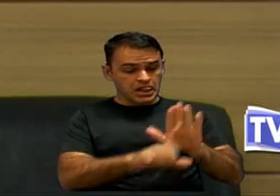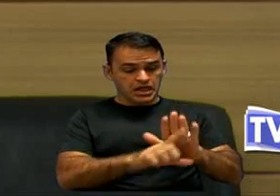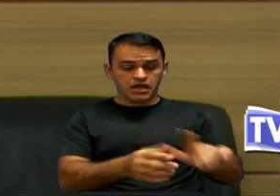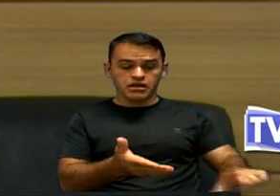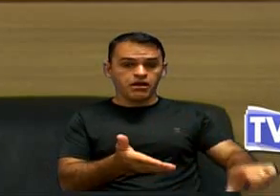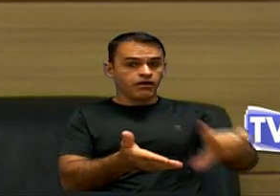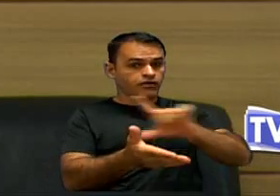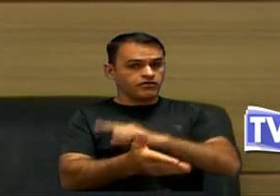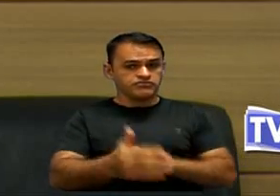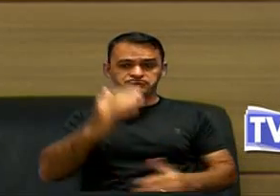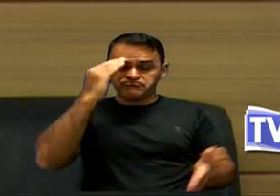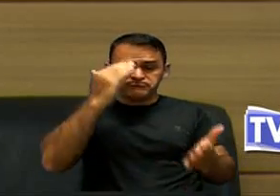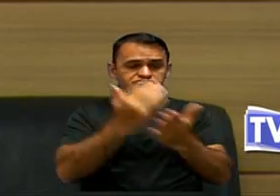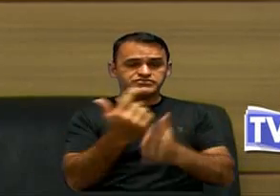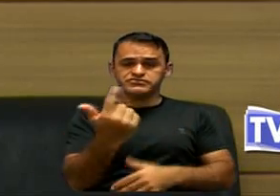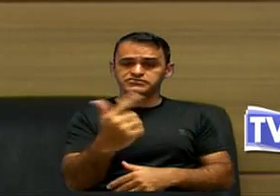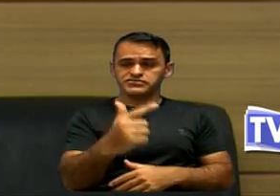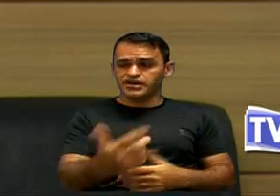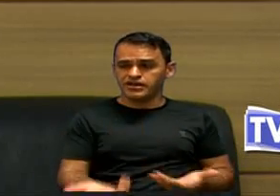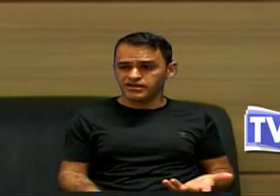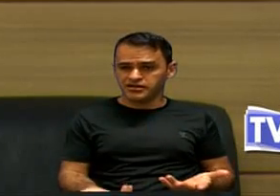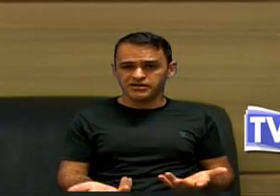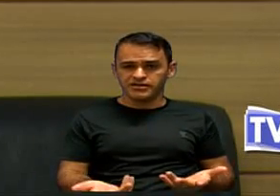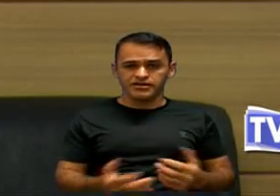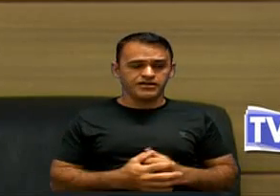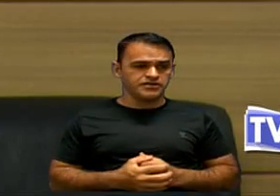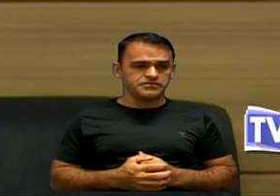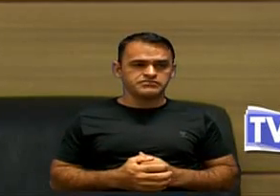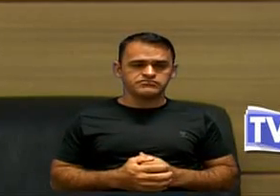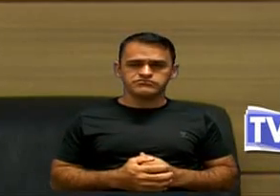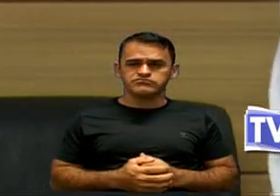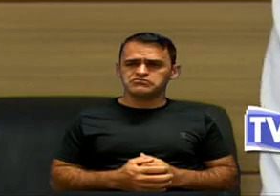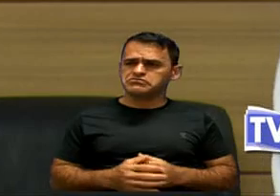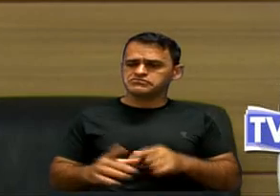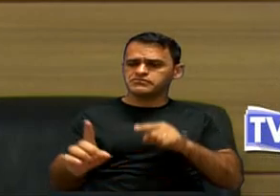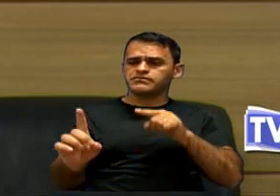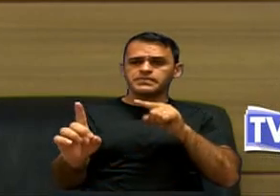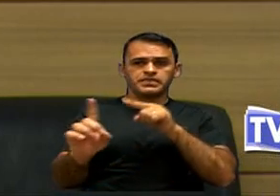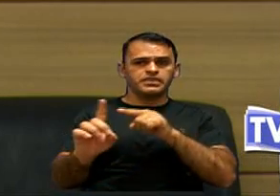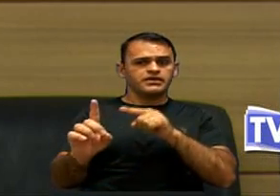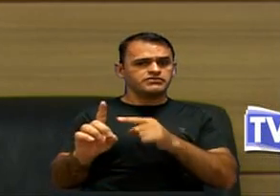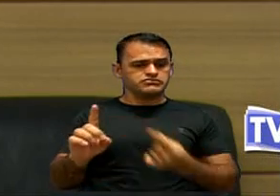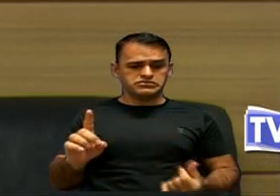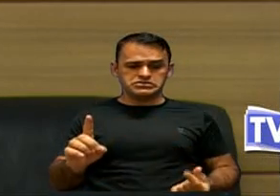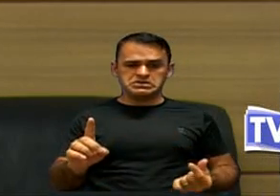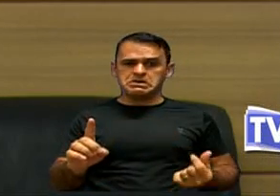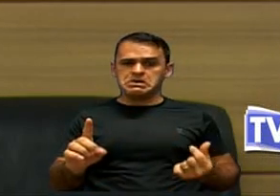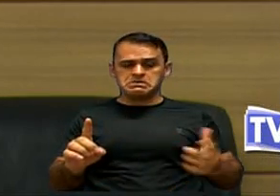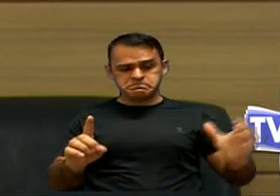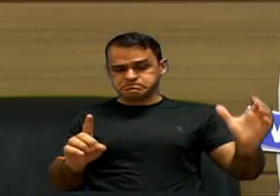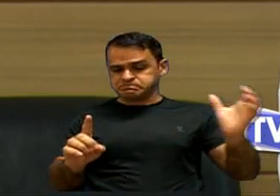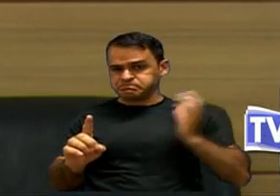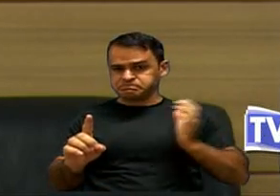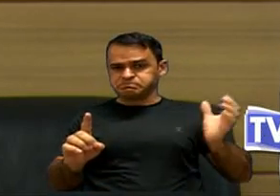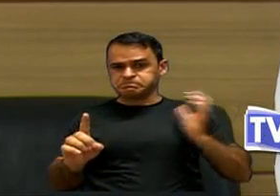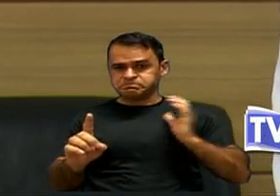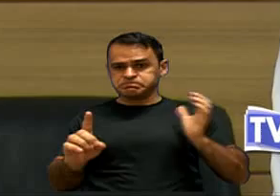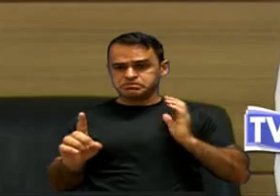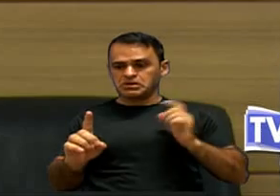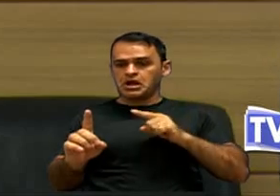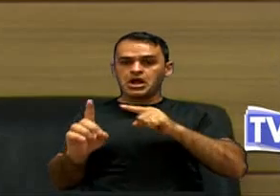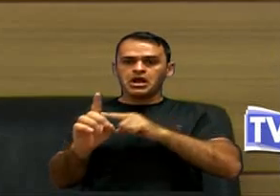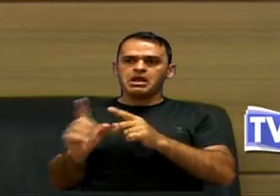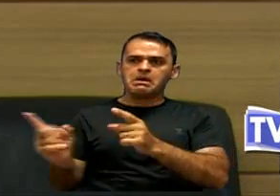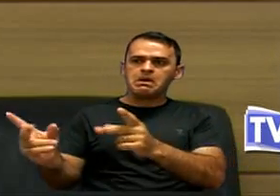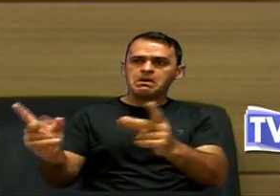e executiva, para beneficiar um sujeito que já tem dinheiro para dar com os pés e não prega um